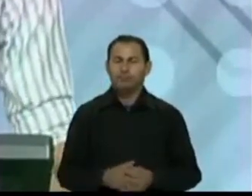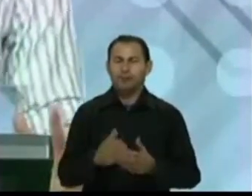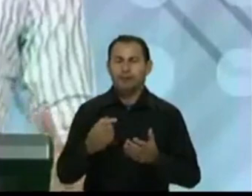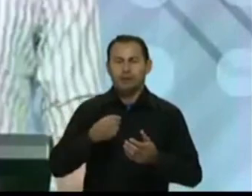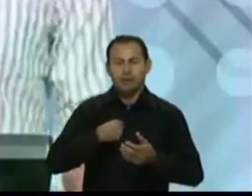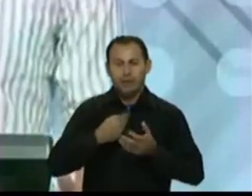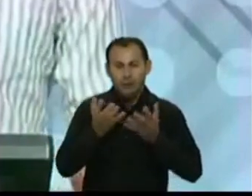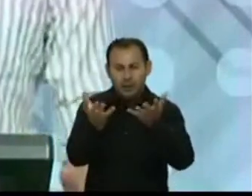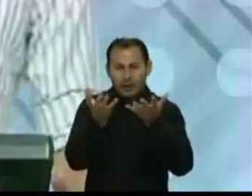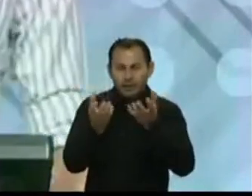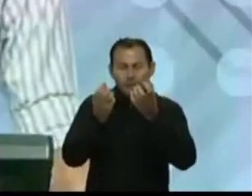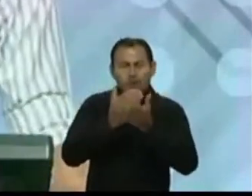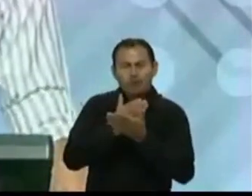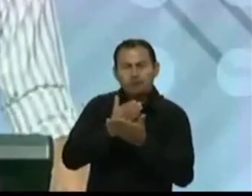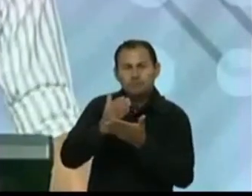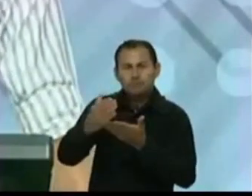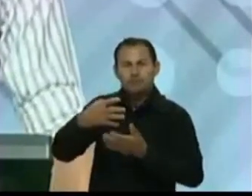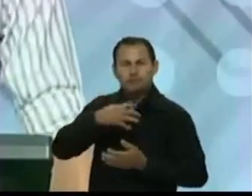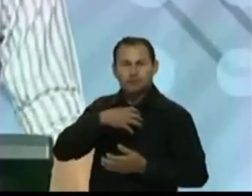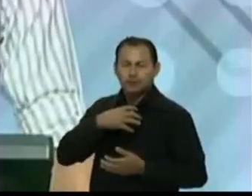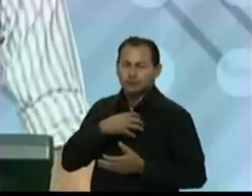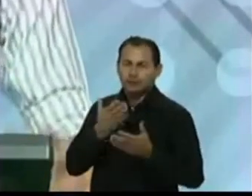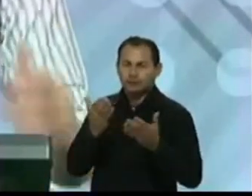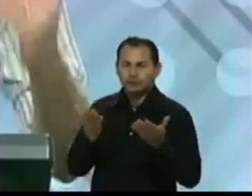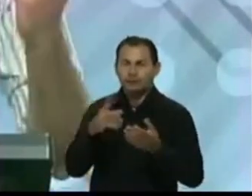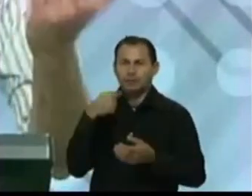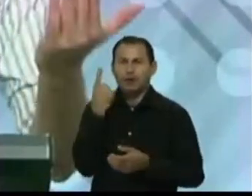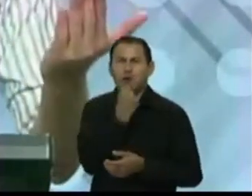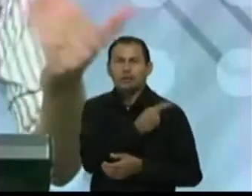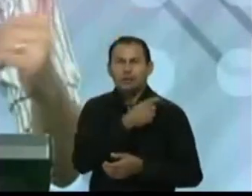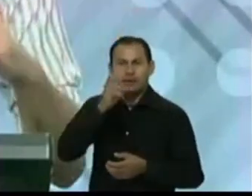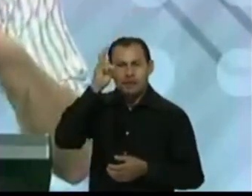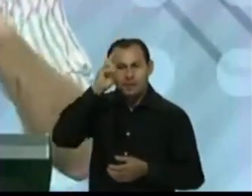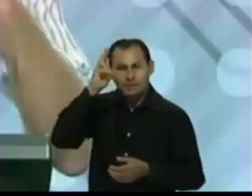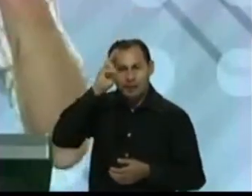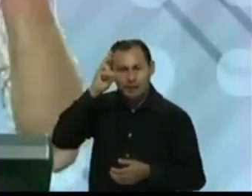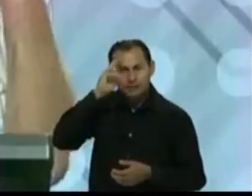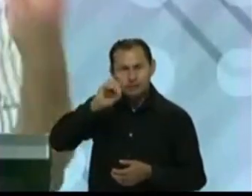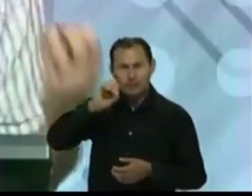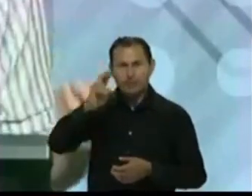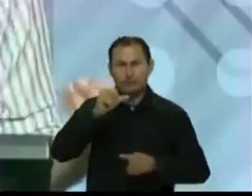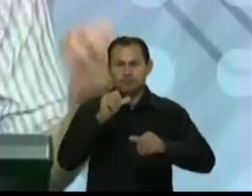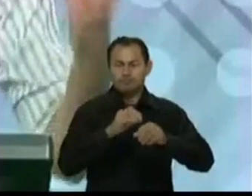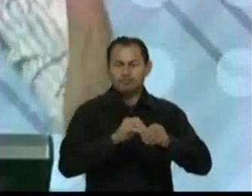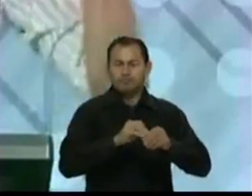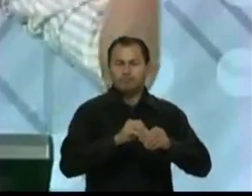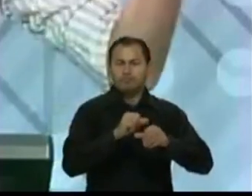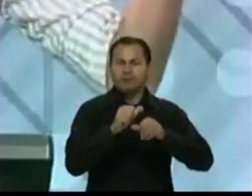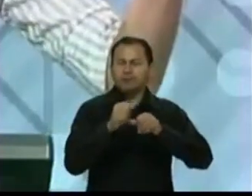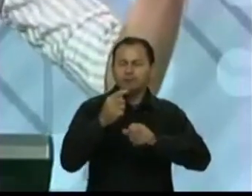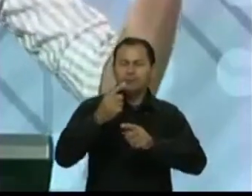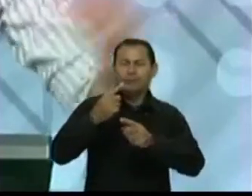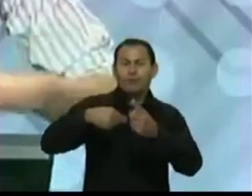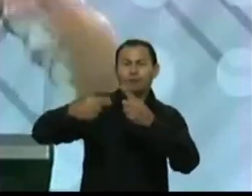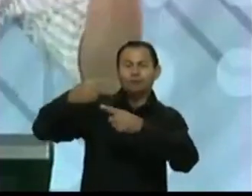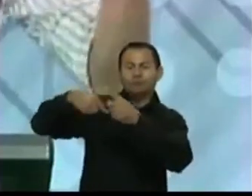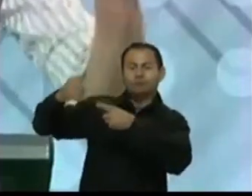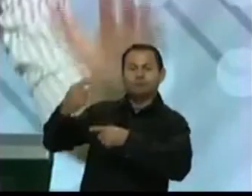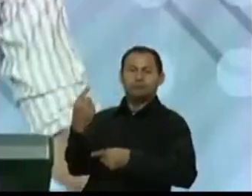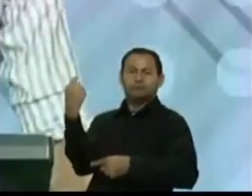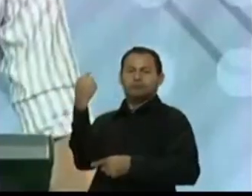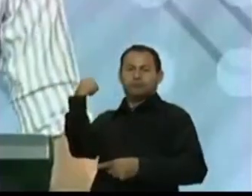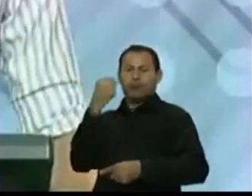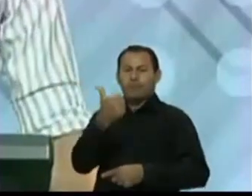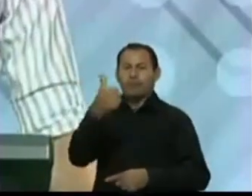E eu queria que a gente começasse dessa forma, que a gente lembrasse, ou que se a gente se transportasse para 1900 e bolinha